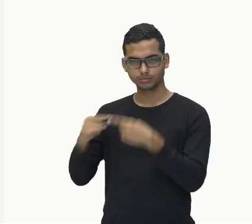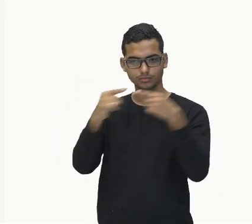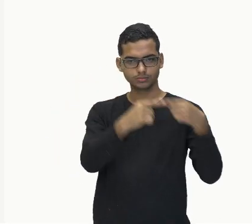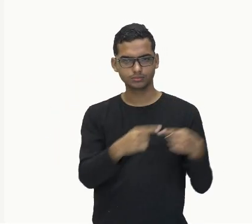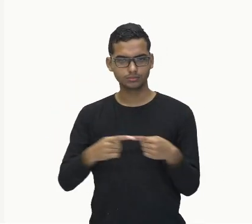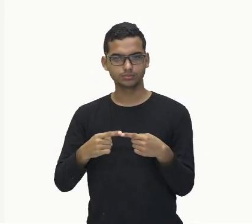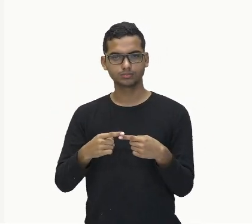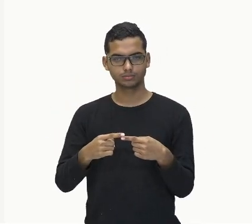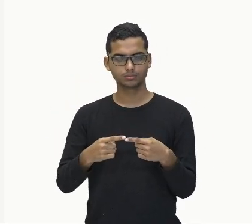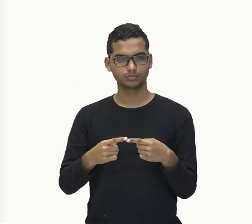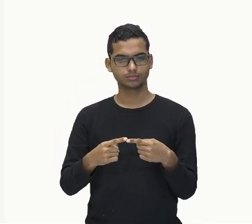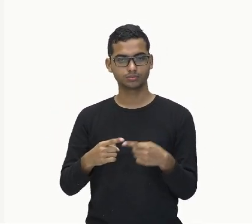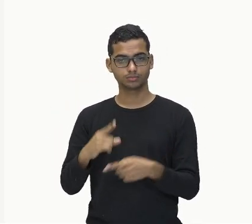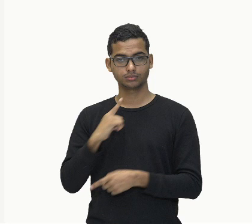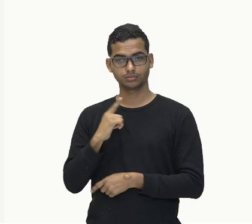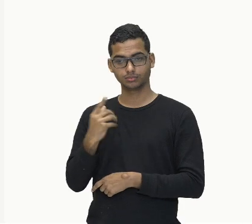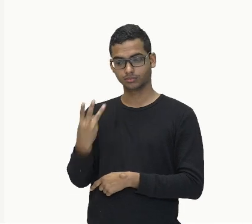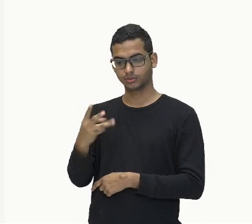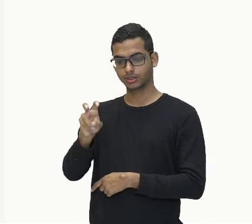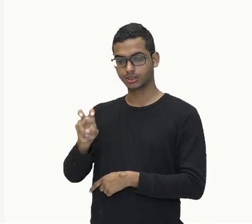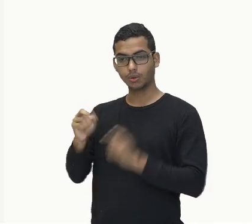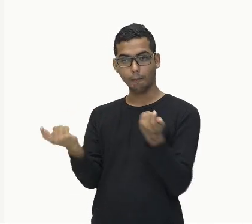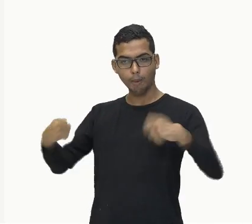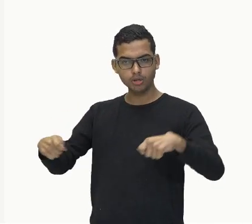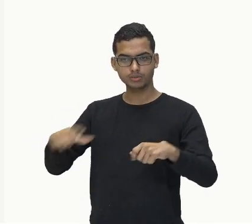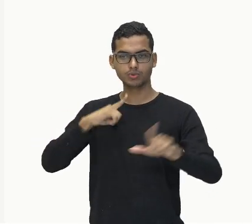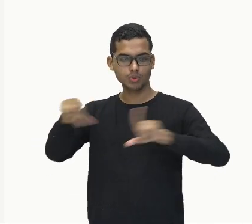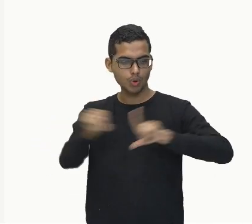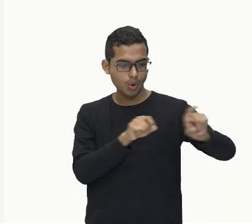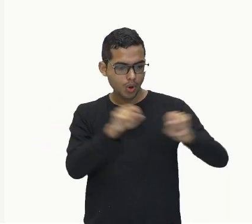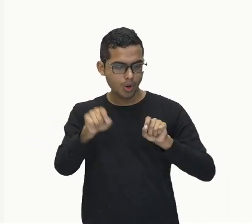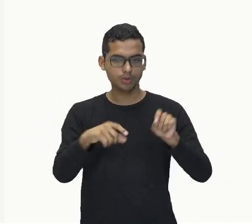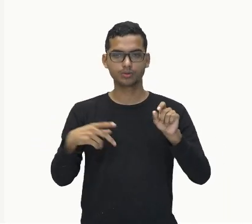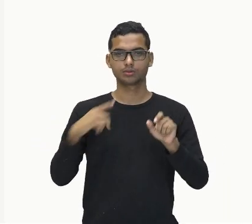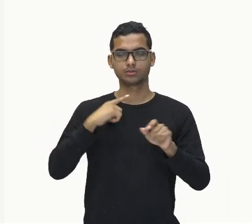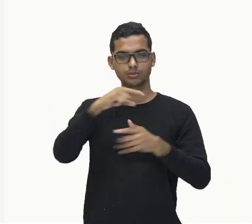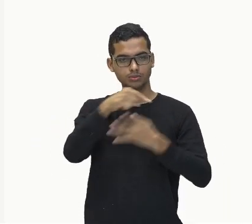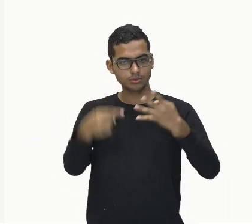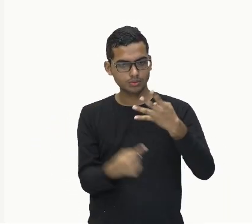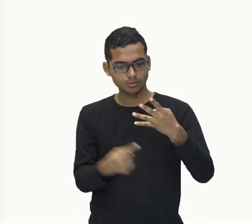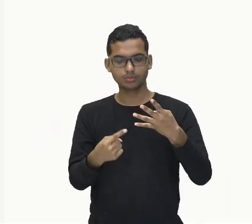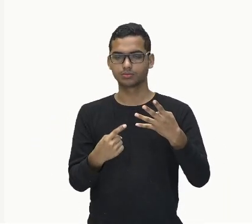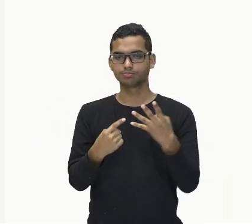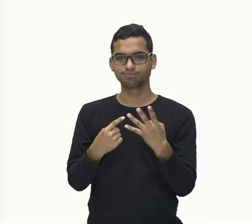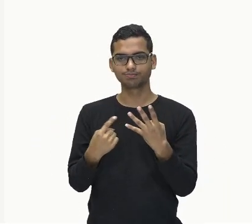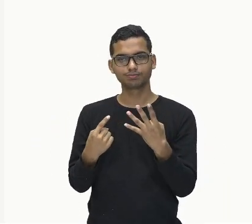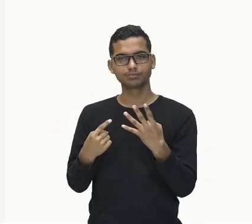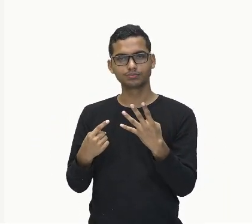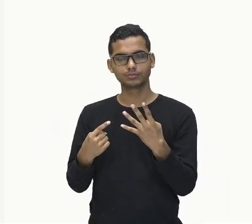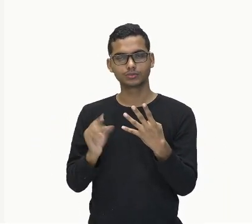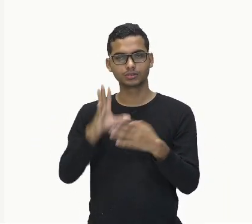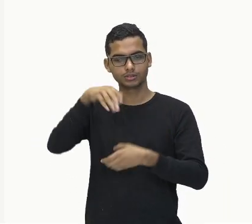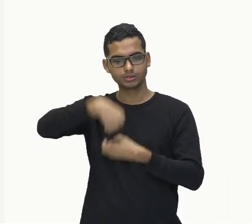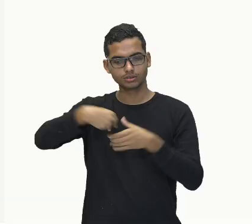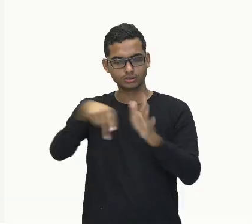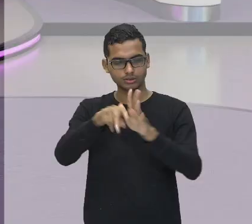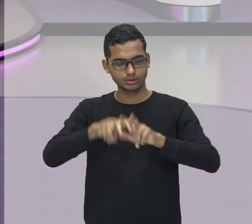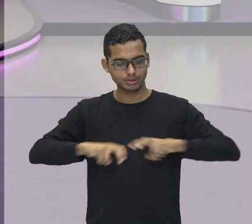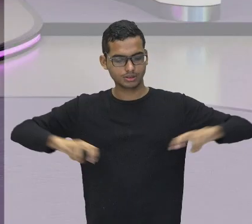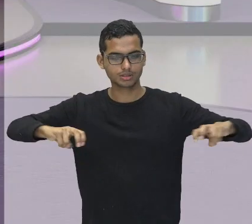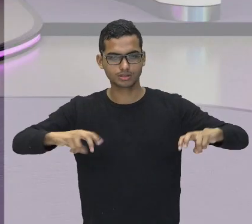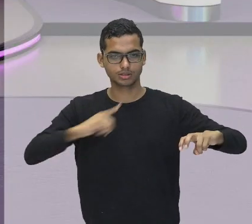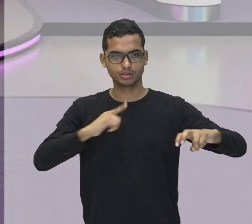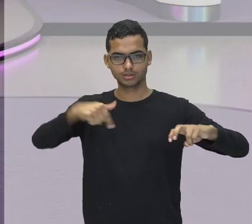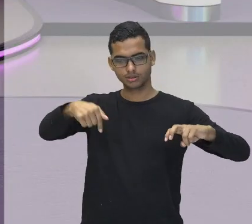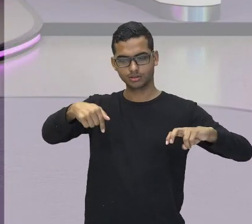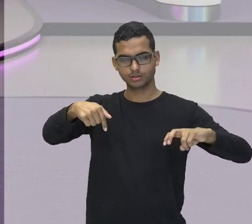nós teremos 35 maneiras de escolher aquelas 4 cadeiras ali entre as 7 que a gente tem.